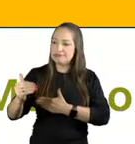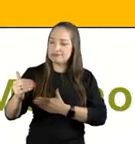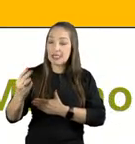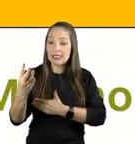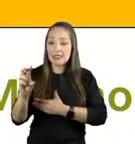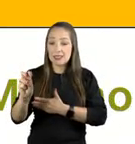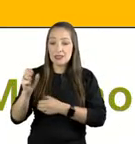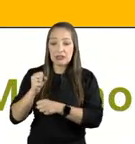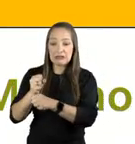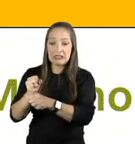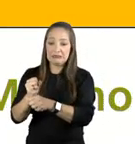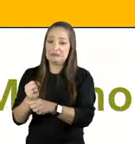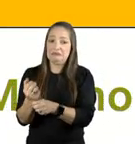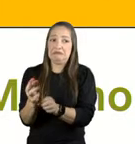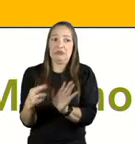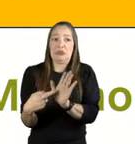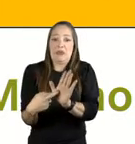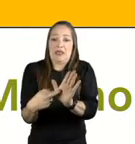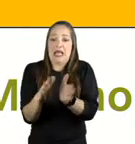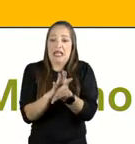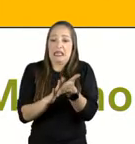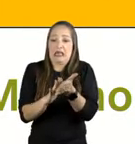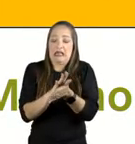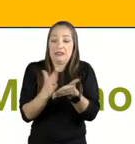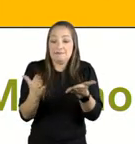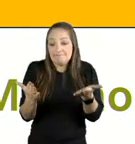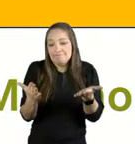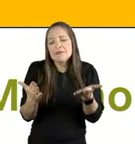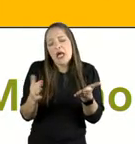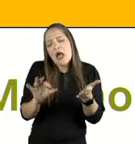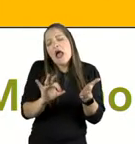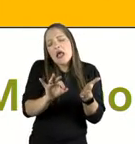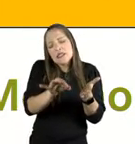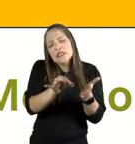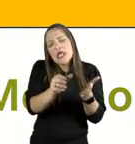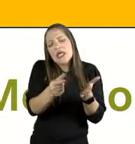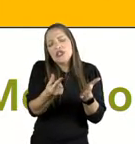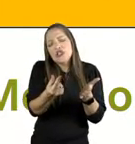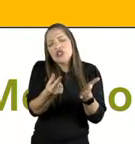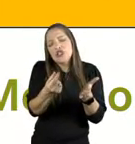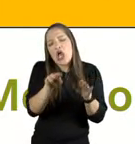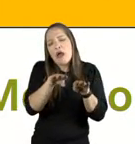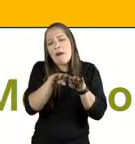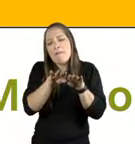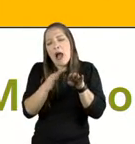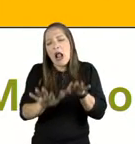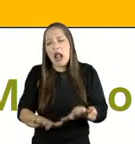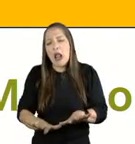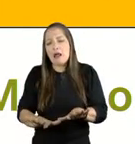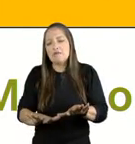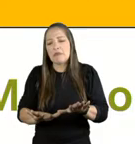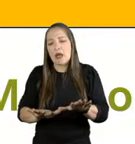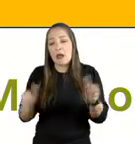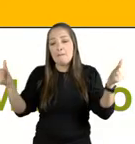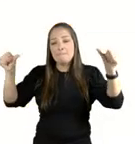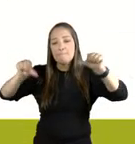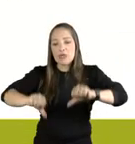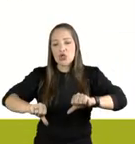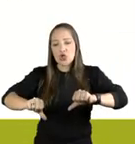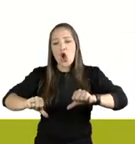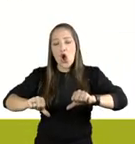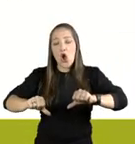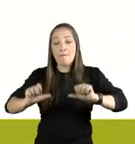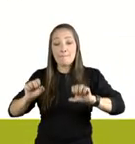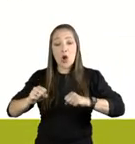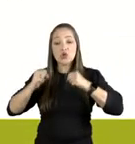forma, o poder do dinheiro ele vai decaindo, vai piorando, né? Você vai perdendo o poder de compra. Mas